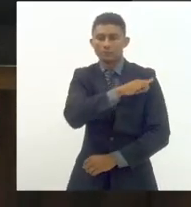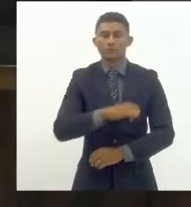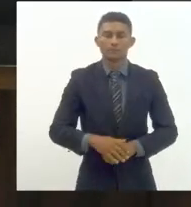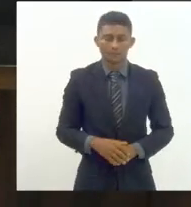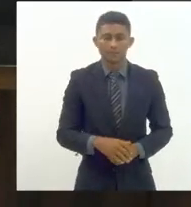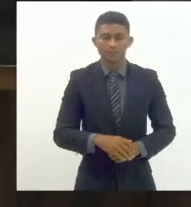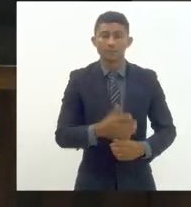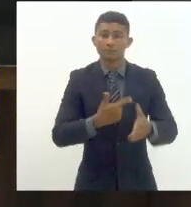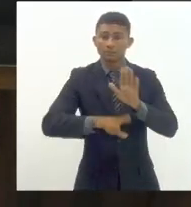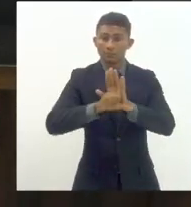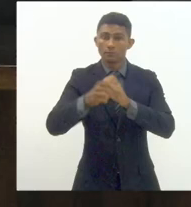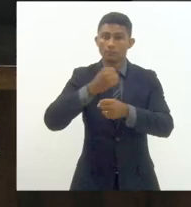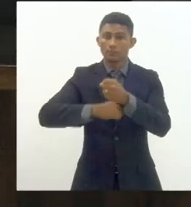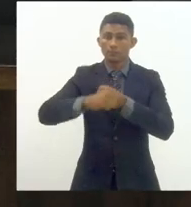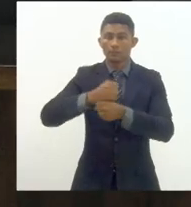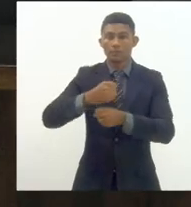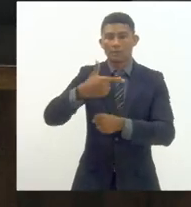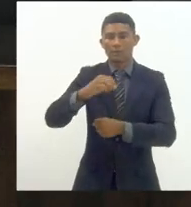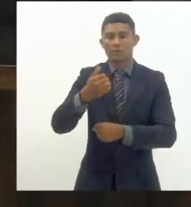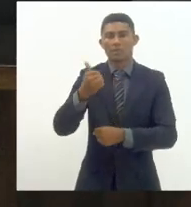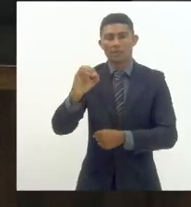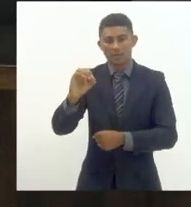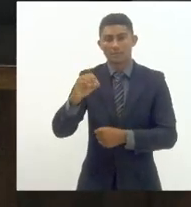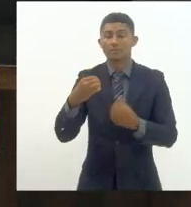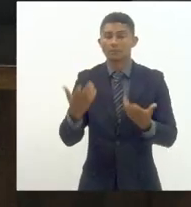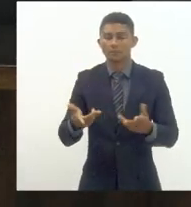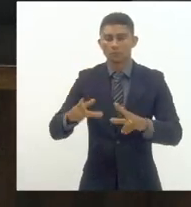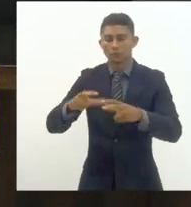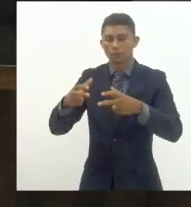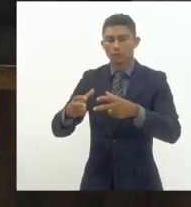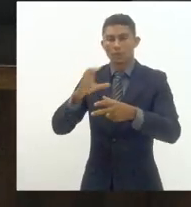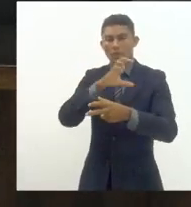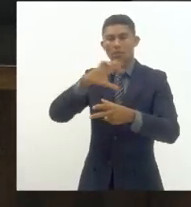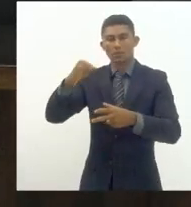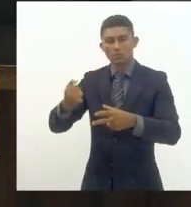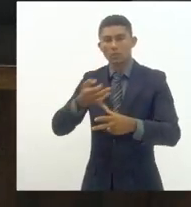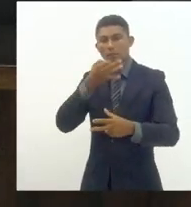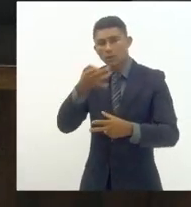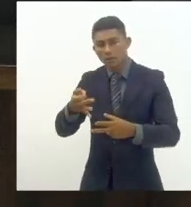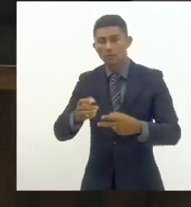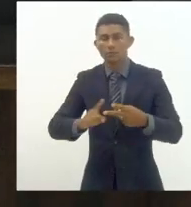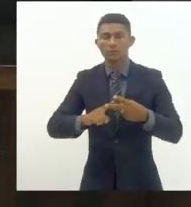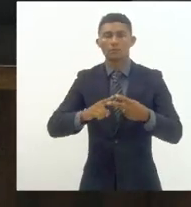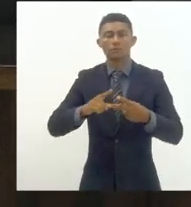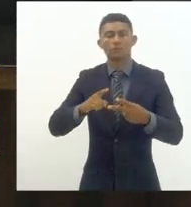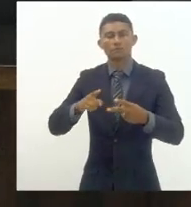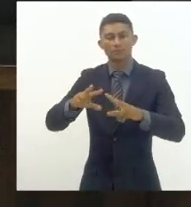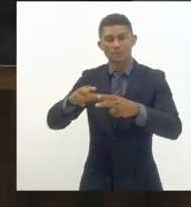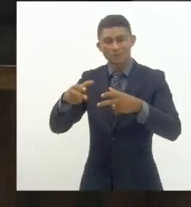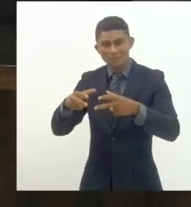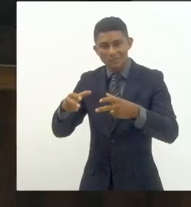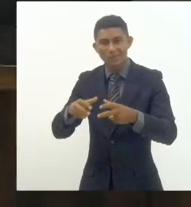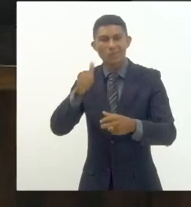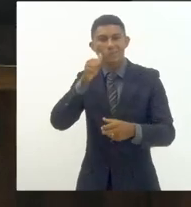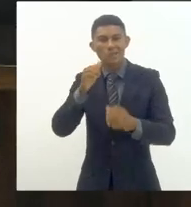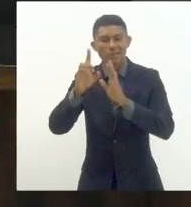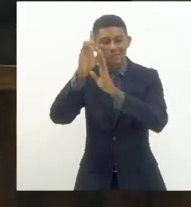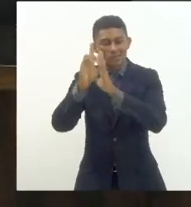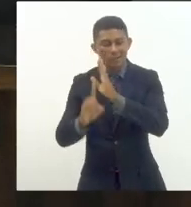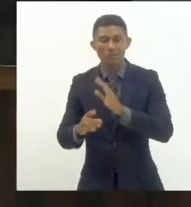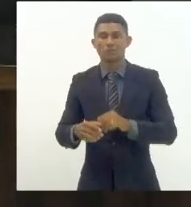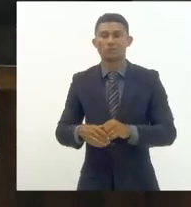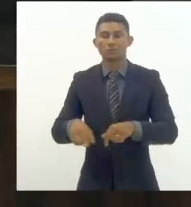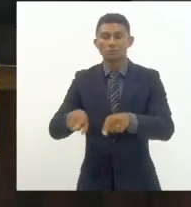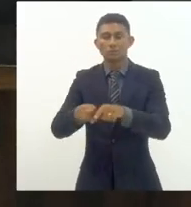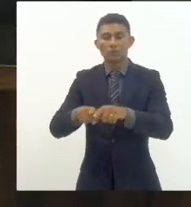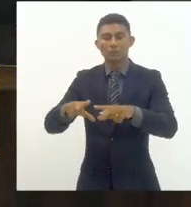2010. Pendendo de pareceres das comissões de Constituição e Justiça, Defesa do Direito da Mulher e de Combate à Discriminação de Preconceito à Raça,